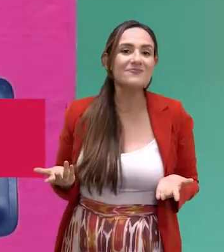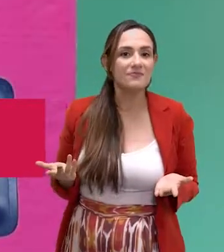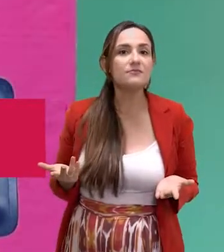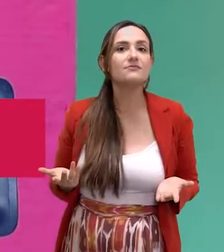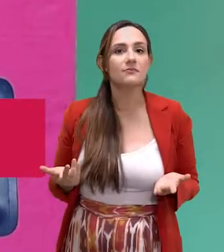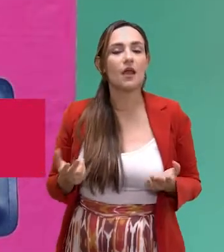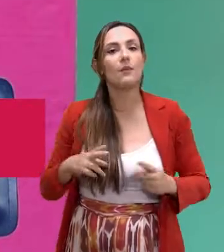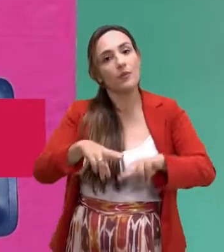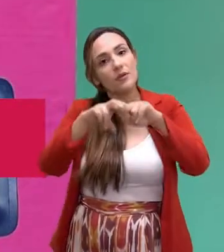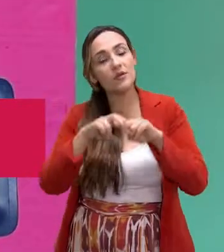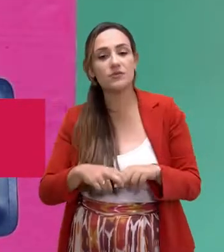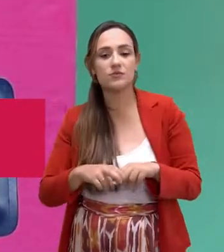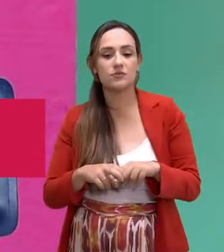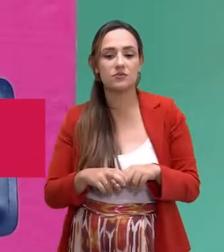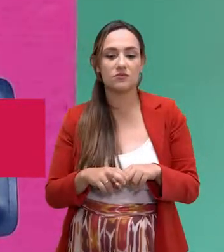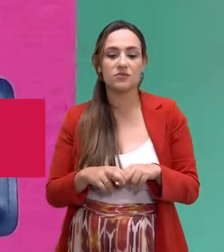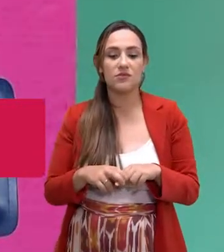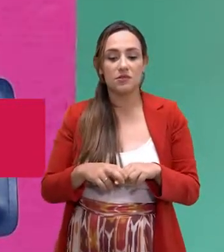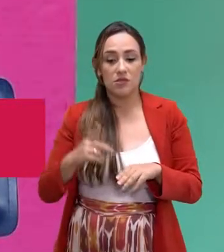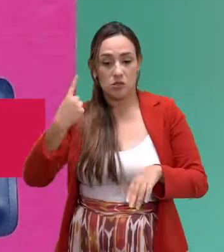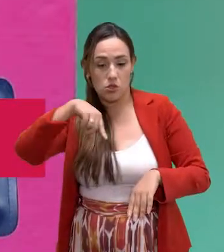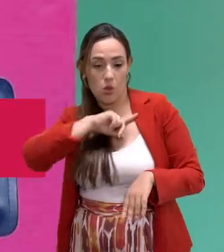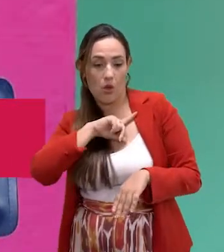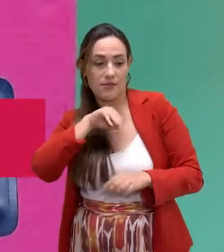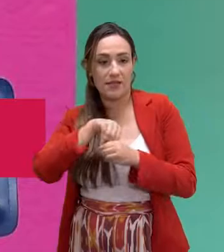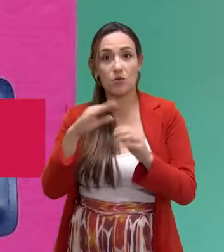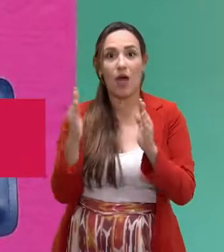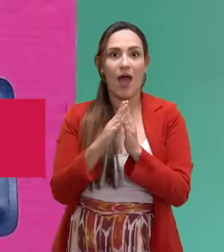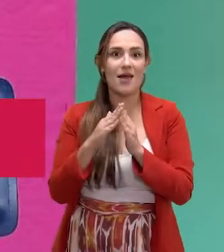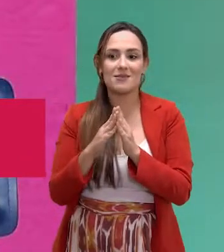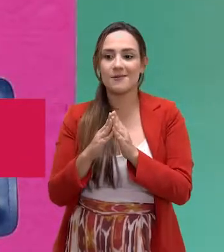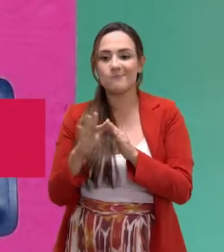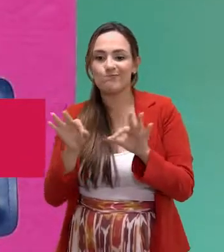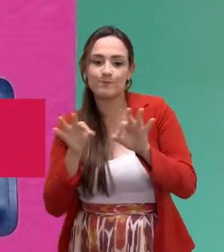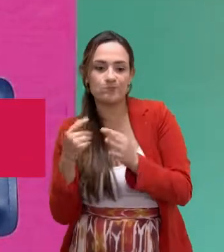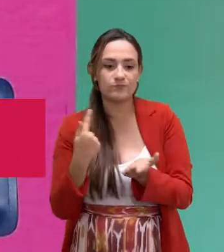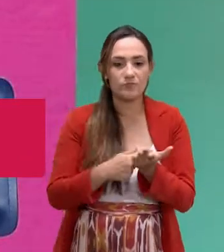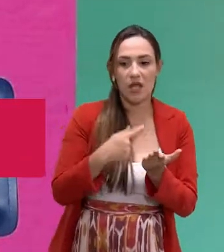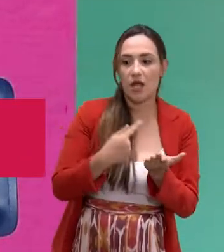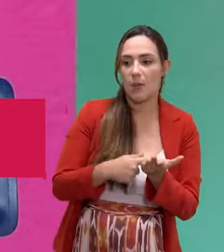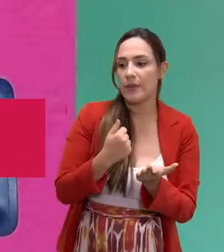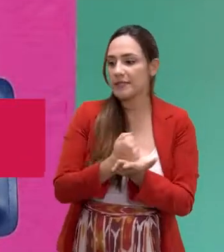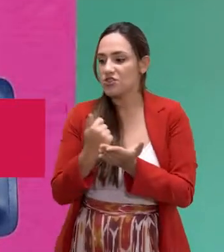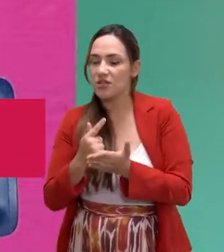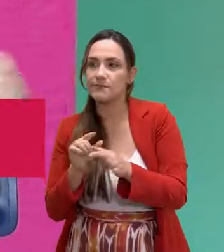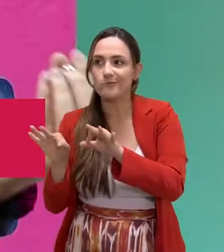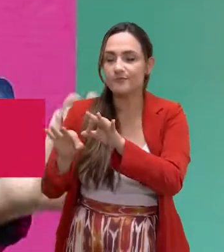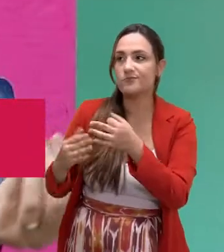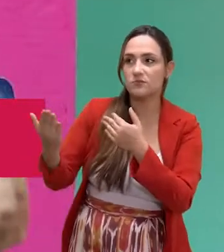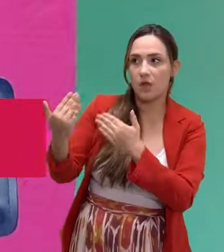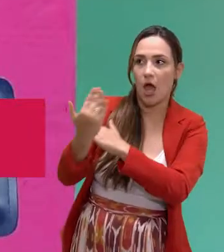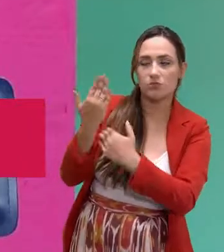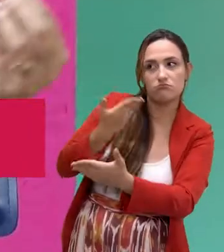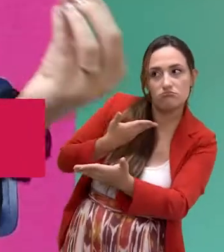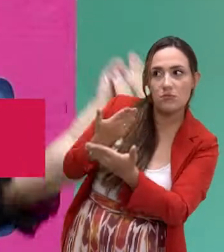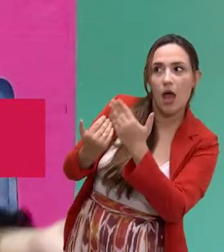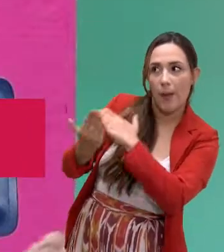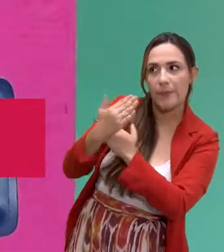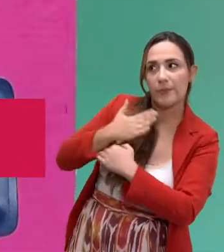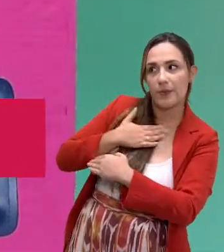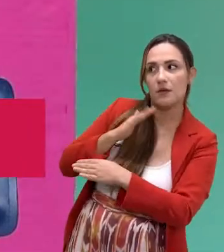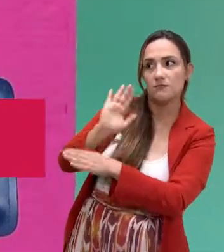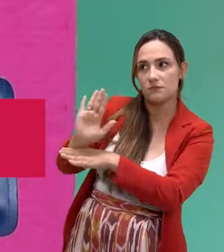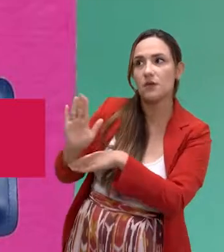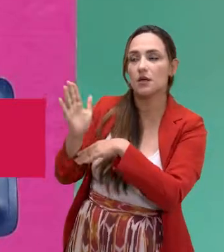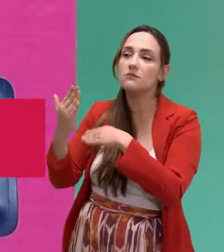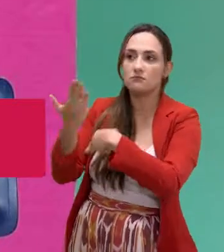lógica, essa logística já criada nos nossos lares, ela hoje já é uma realidade, No passado, ela estava muito distante, as mulheres ficavam em casa,